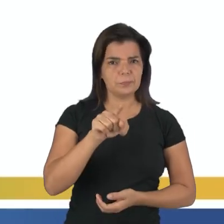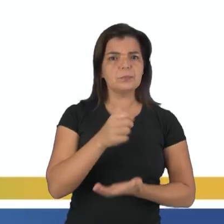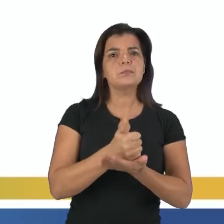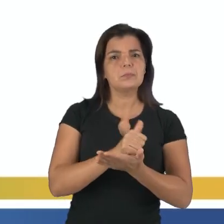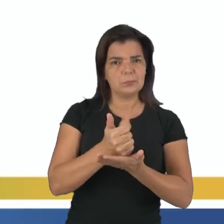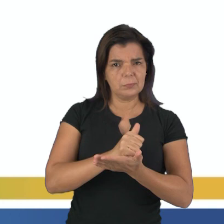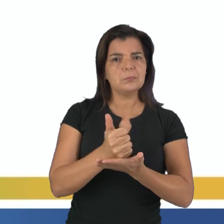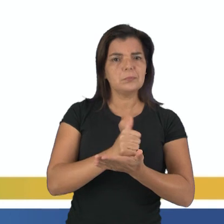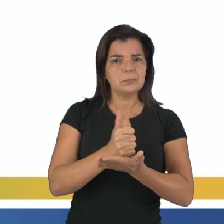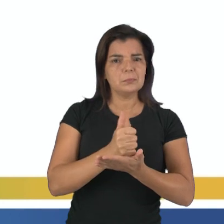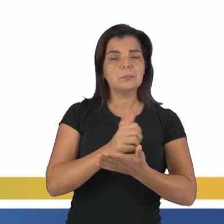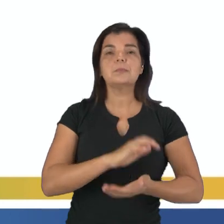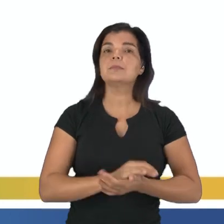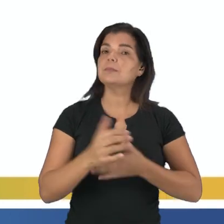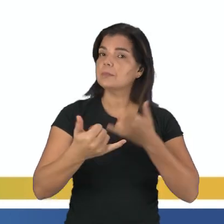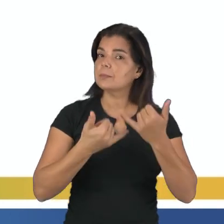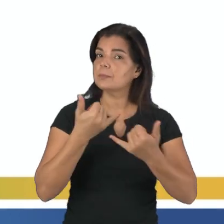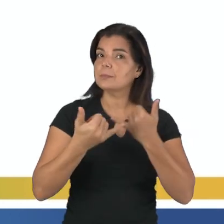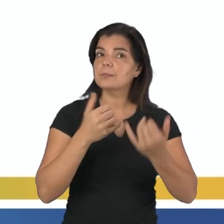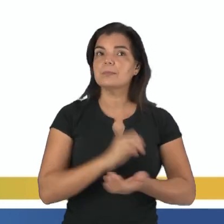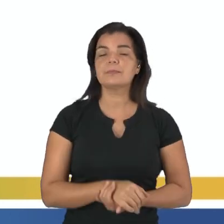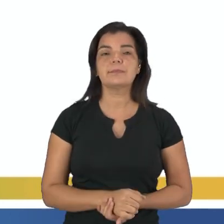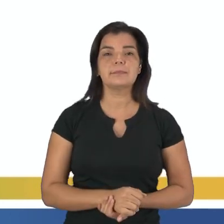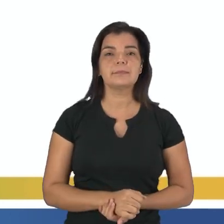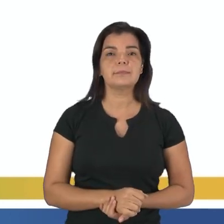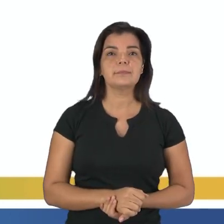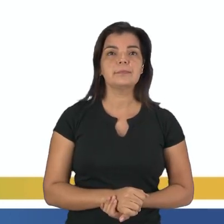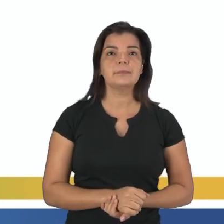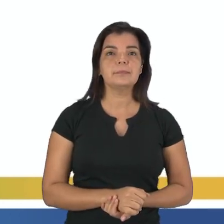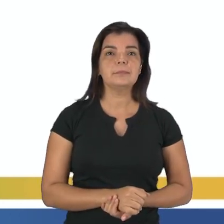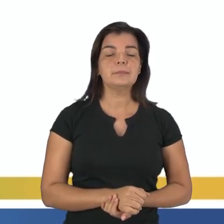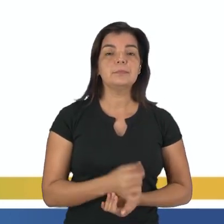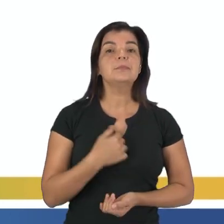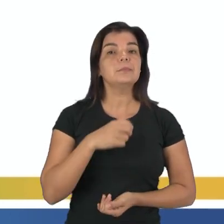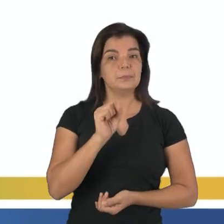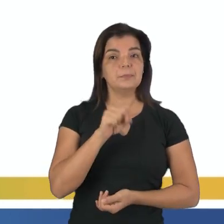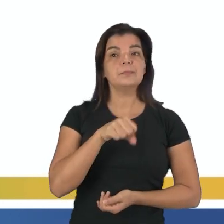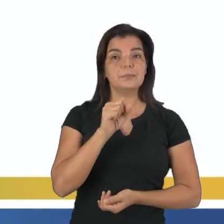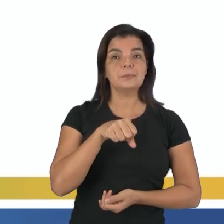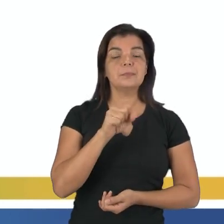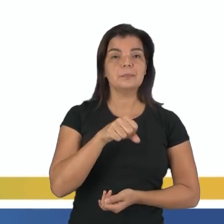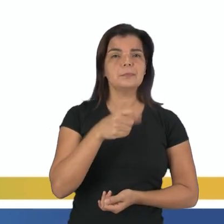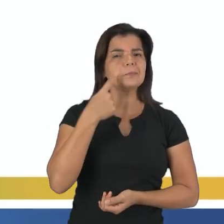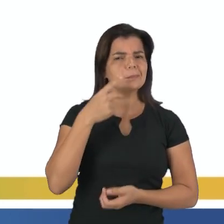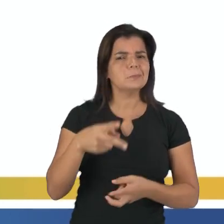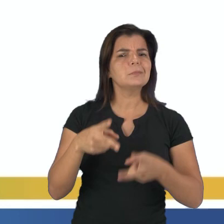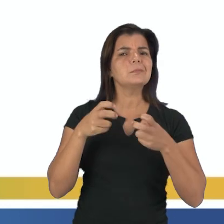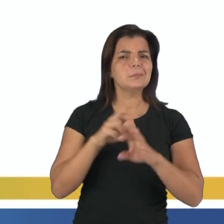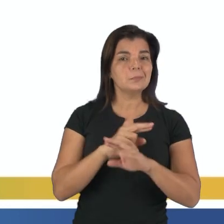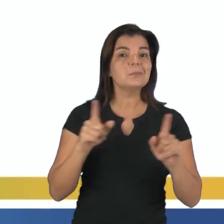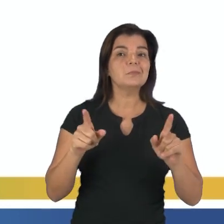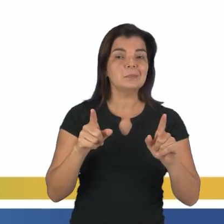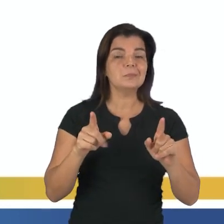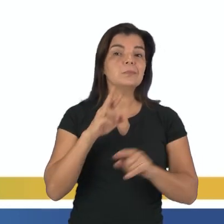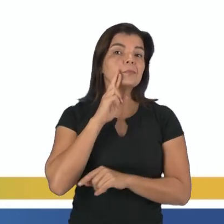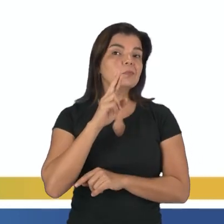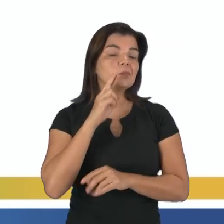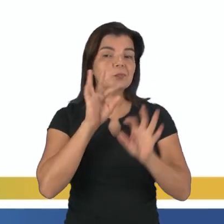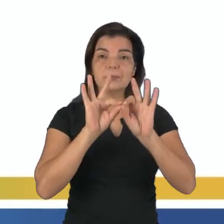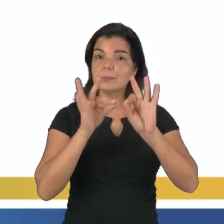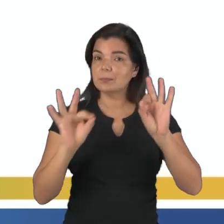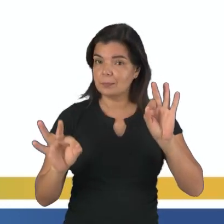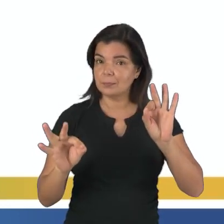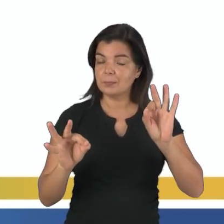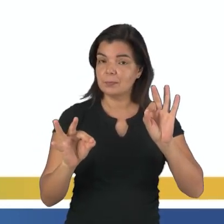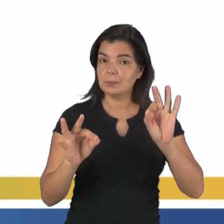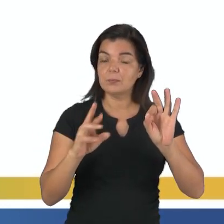joga jogos? A resposta, yes, I play games. Conseguiram observar uma diferença entre essa resposta longa e a